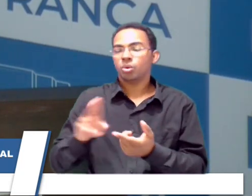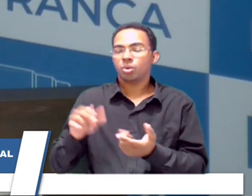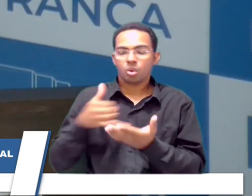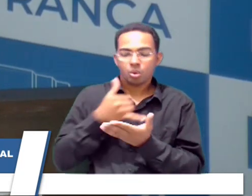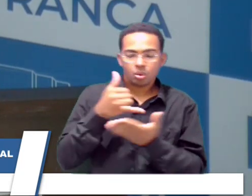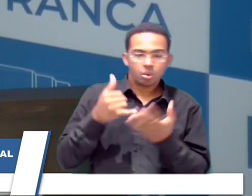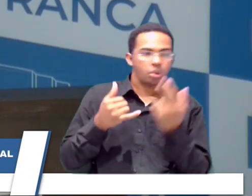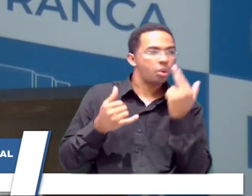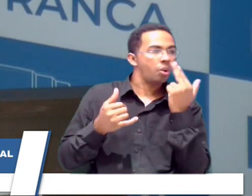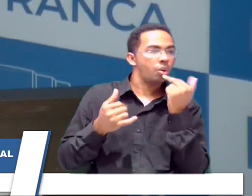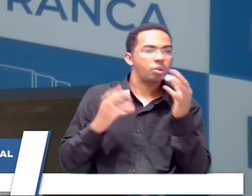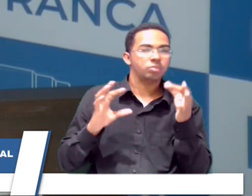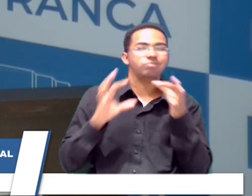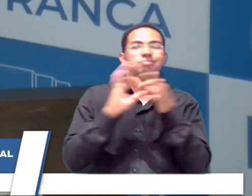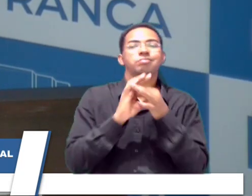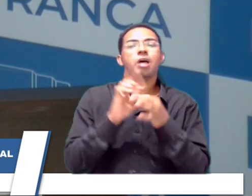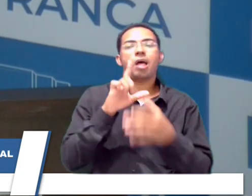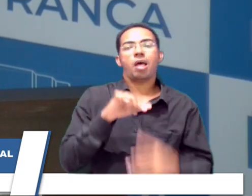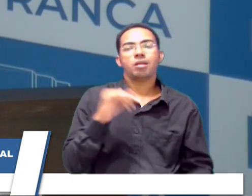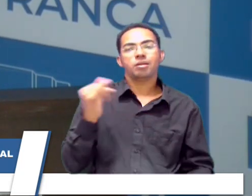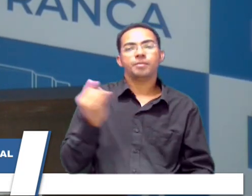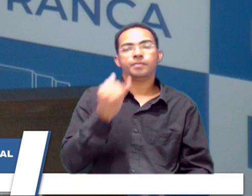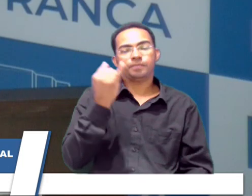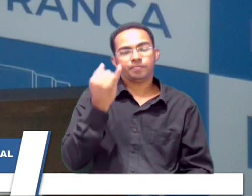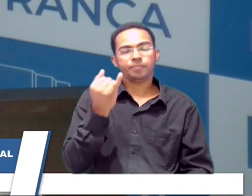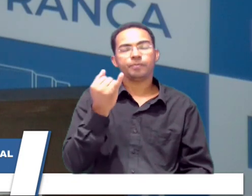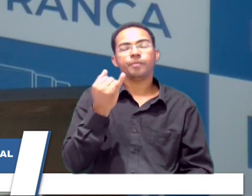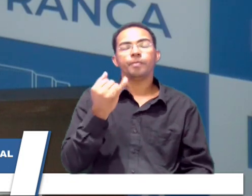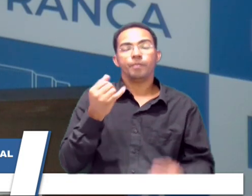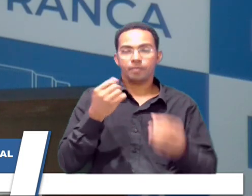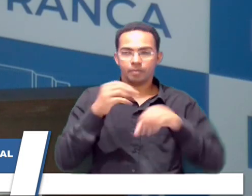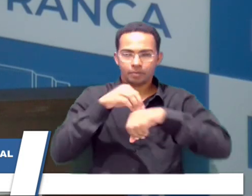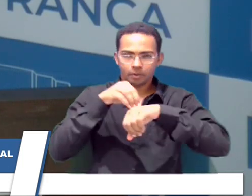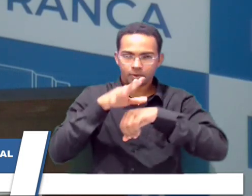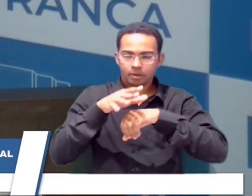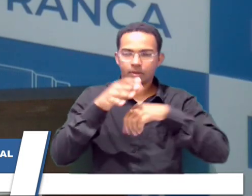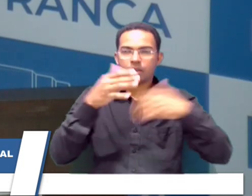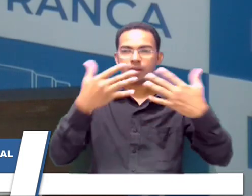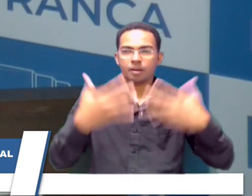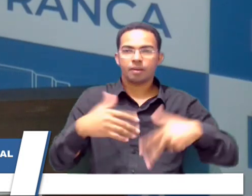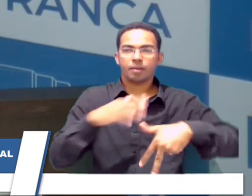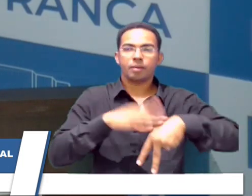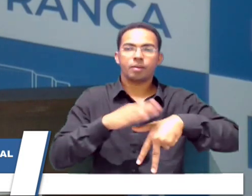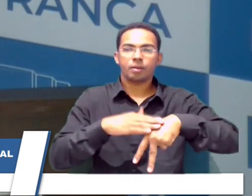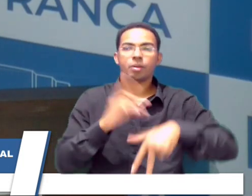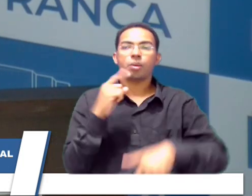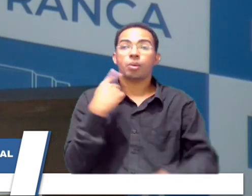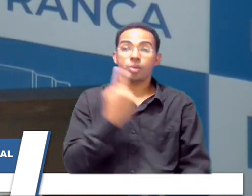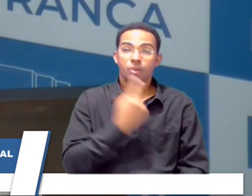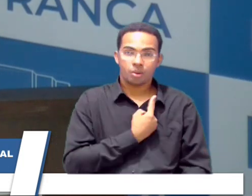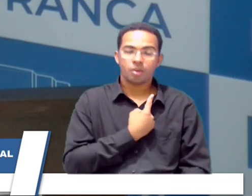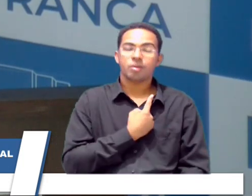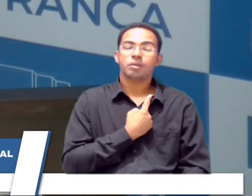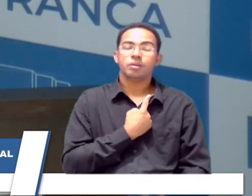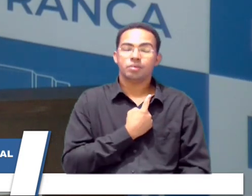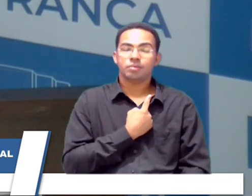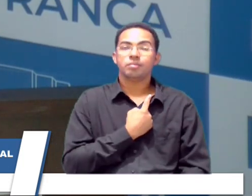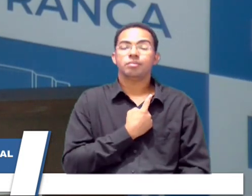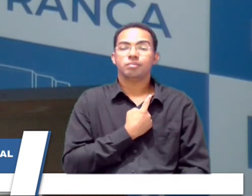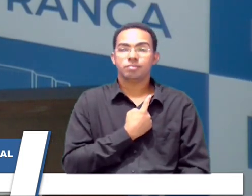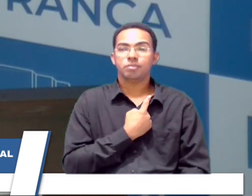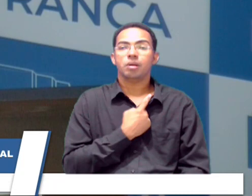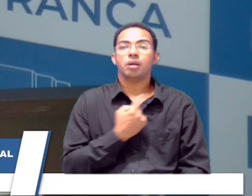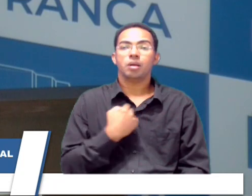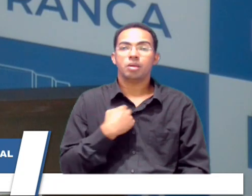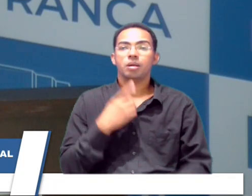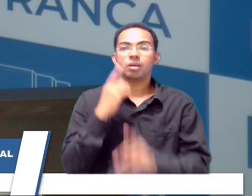nutrição é de extrema importância. Vou contar um caso de uma paciente nossa, que, inclusive, eu estava atendendo